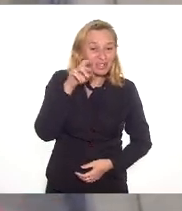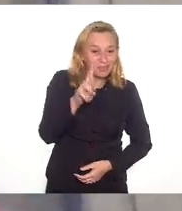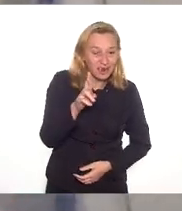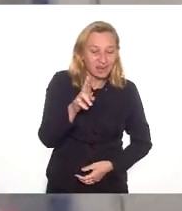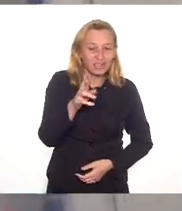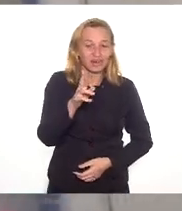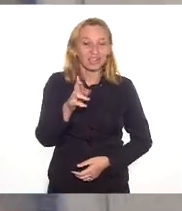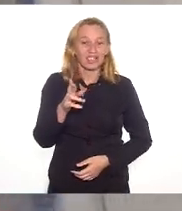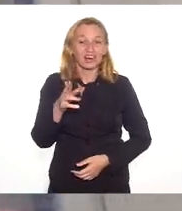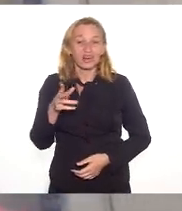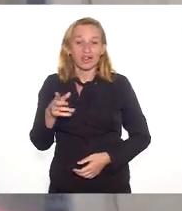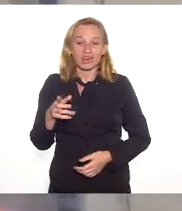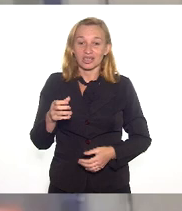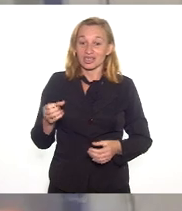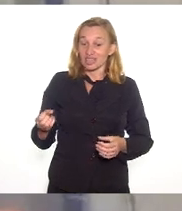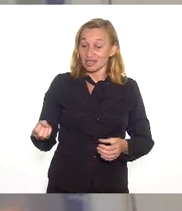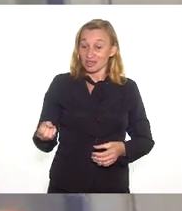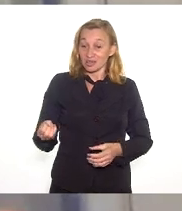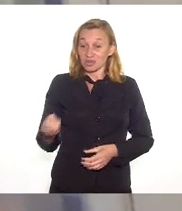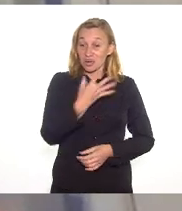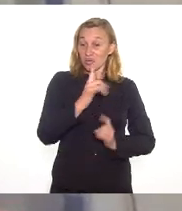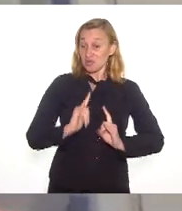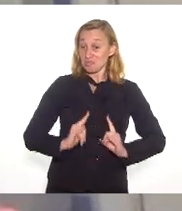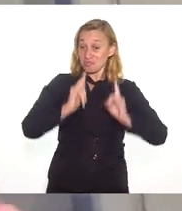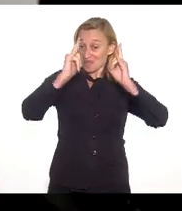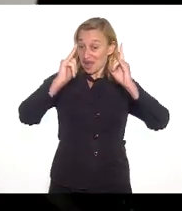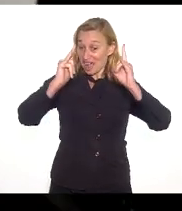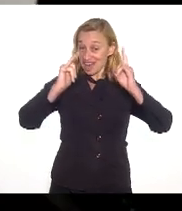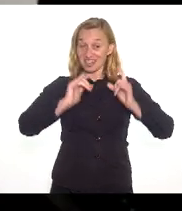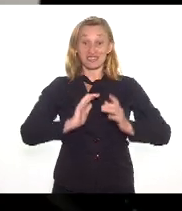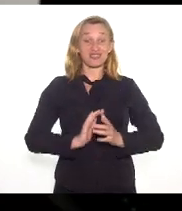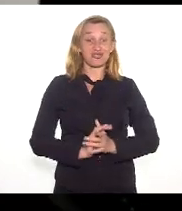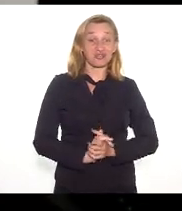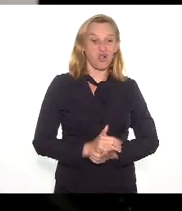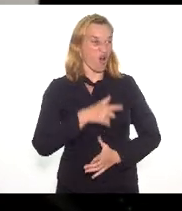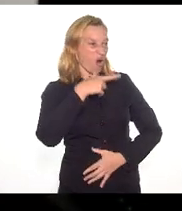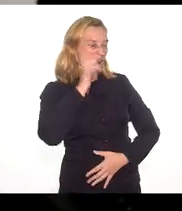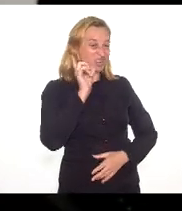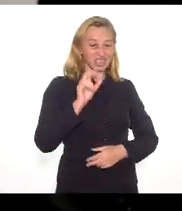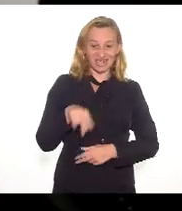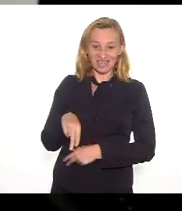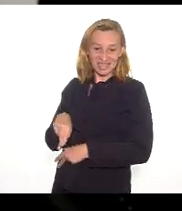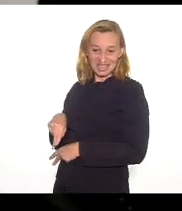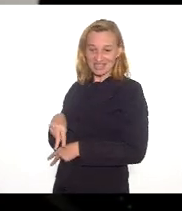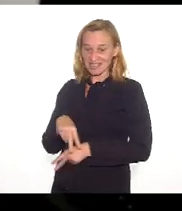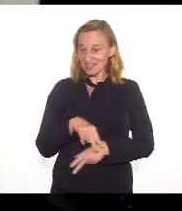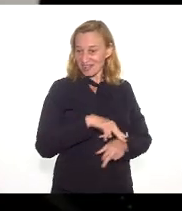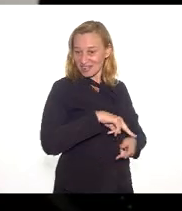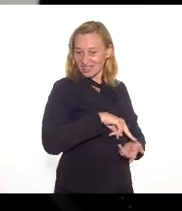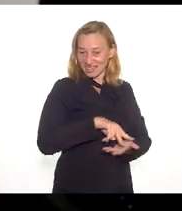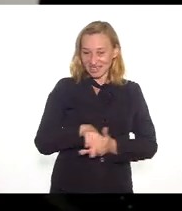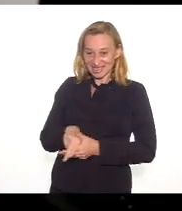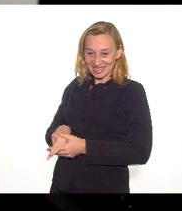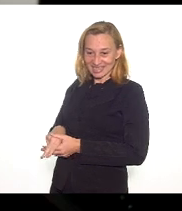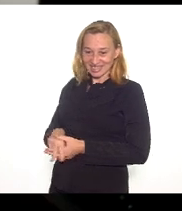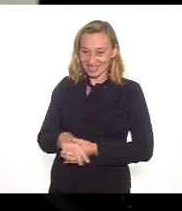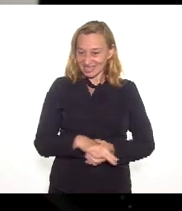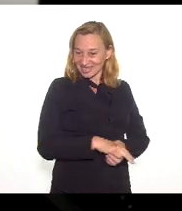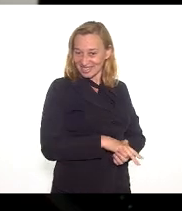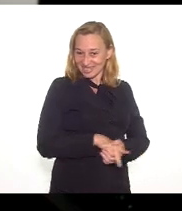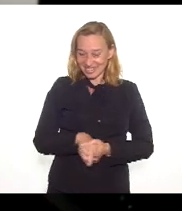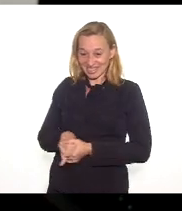na Alergiona, Alerj Nova, na sua cadeira. Ele ontem estava assim na cadeira, ó. Assim, Dani, ó.